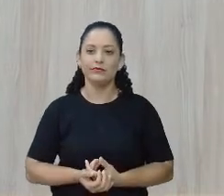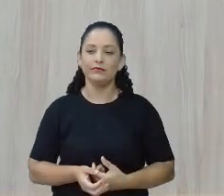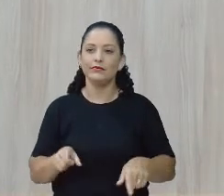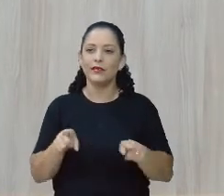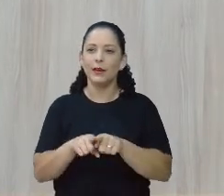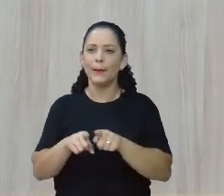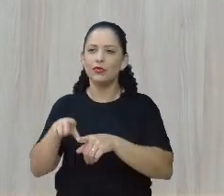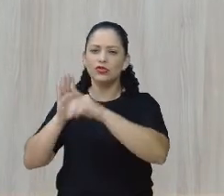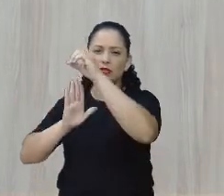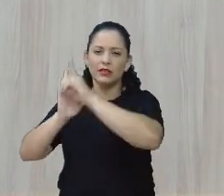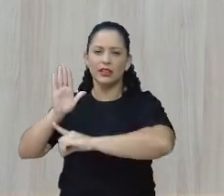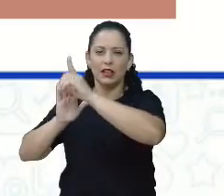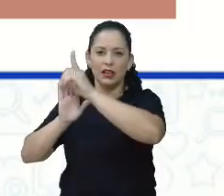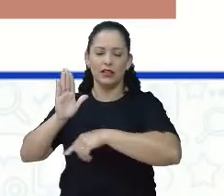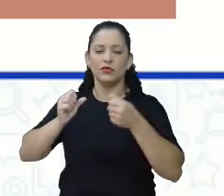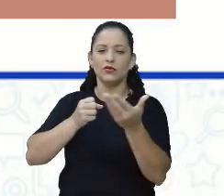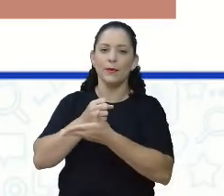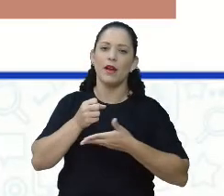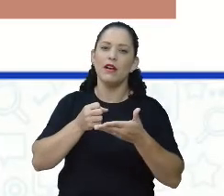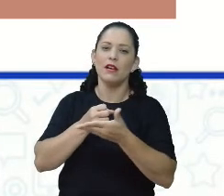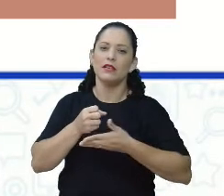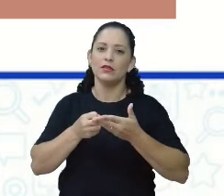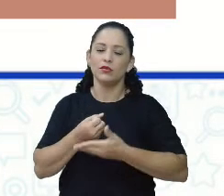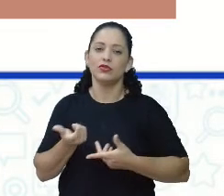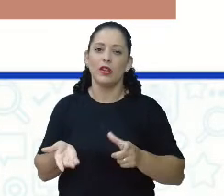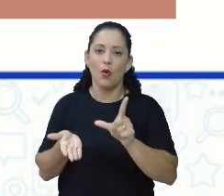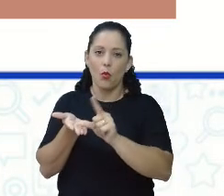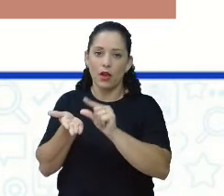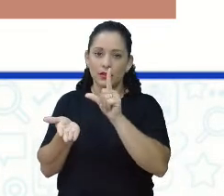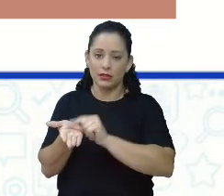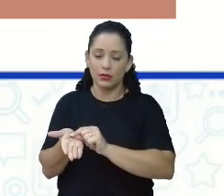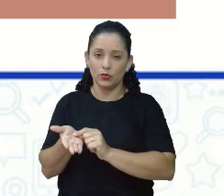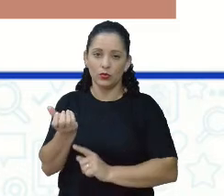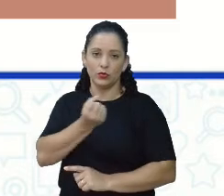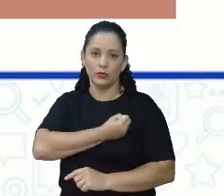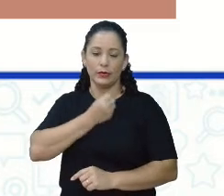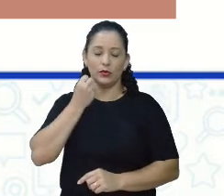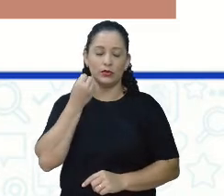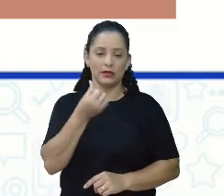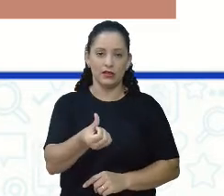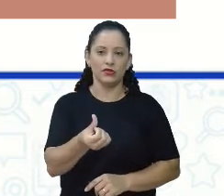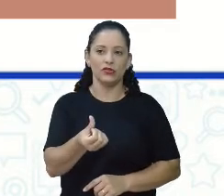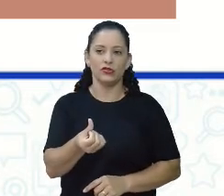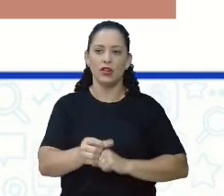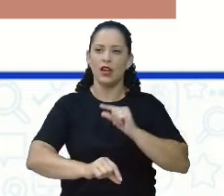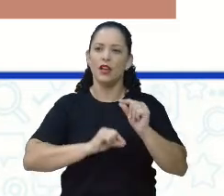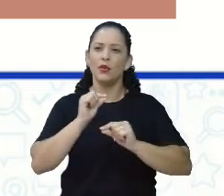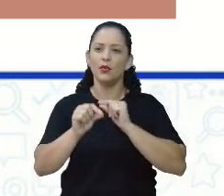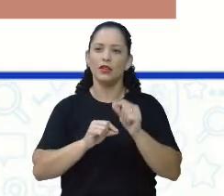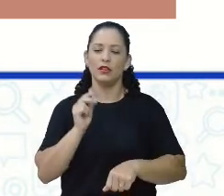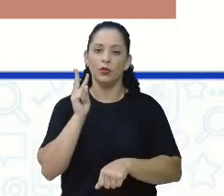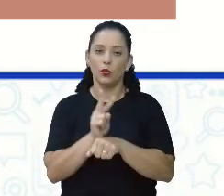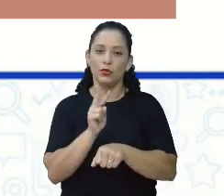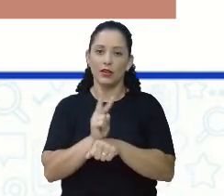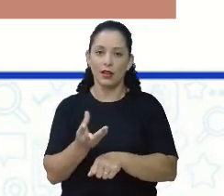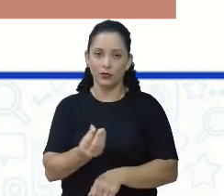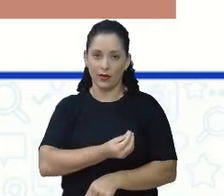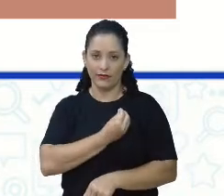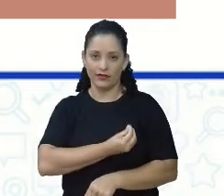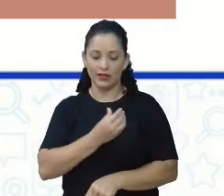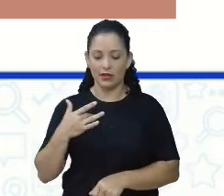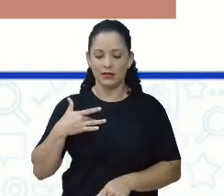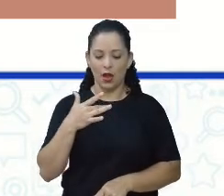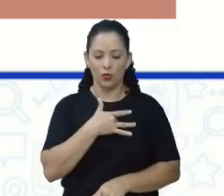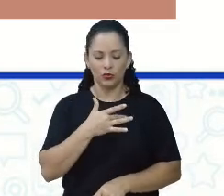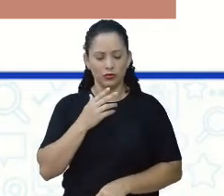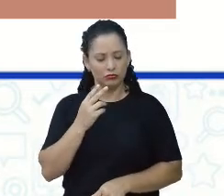básicos, tá certo? Do consumidor, que é o artigo 6, são direitos básicos do consumidor. A proteção à vida, à